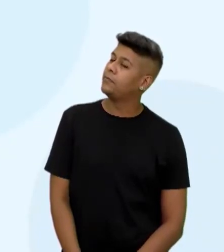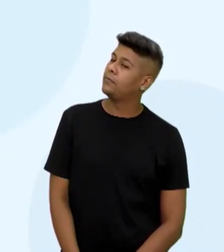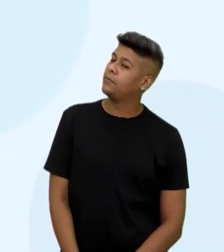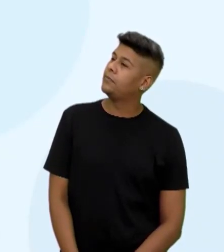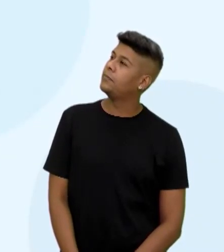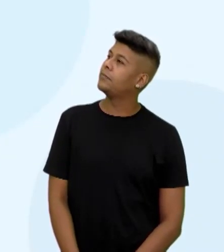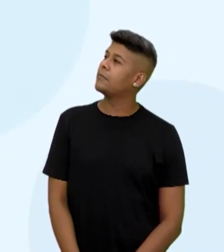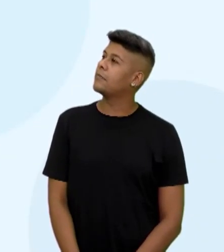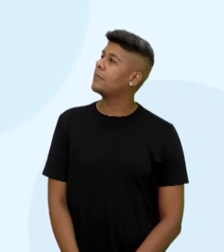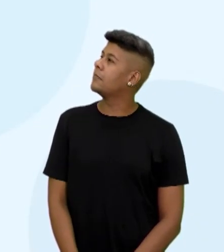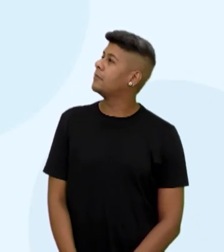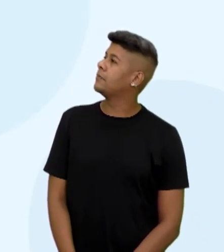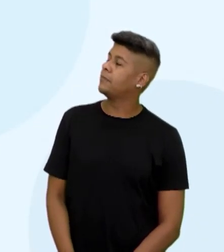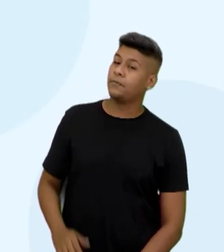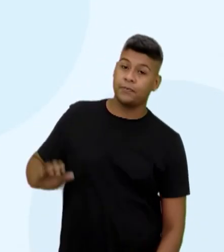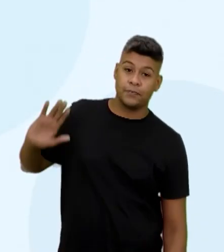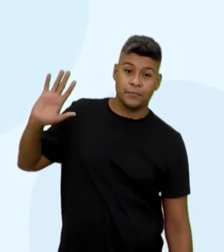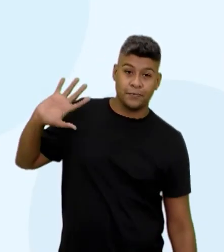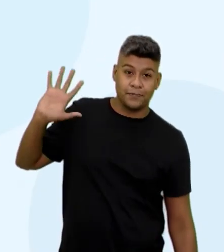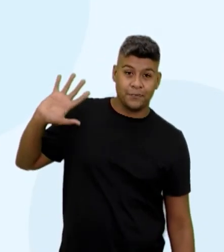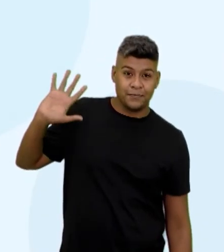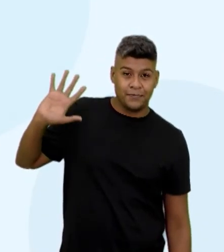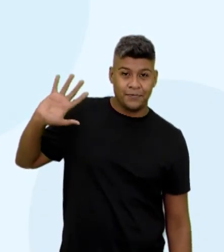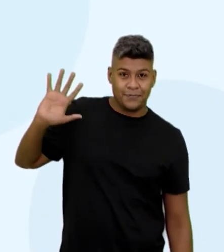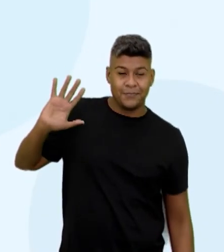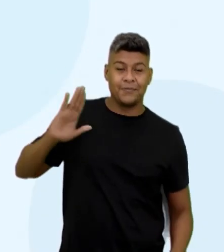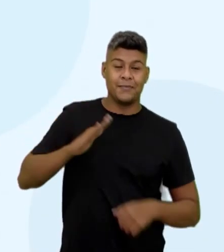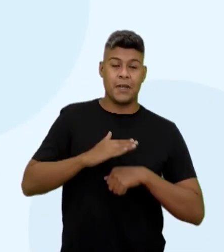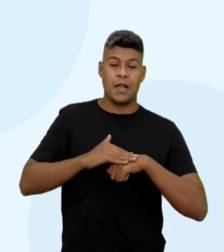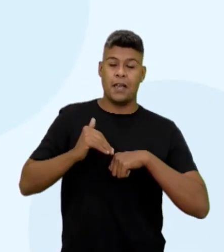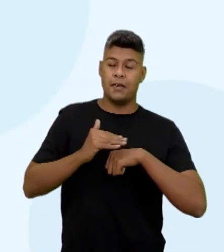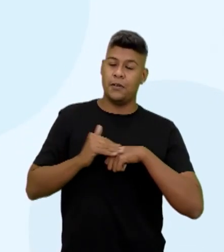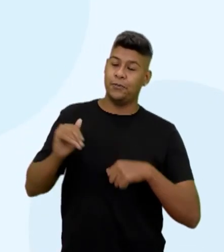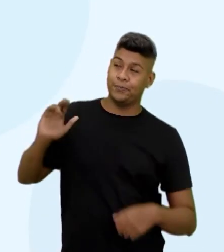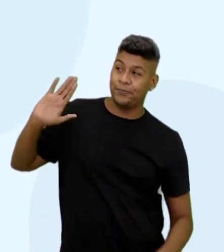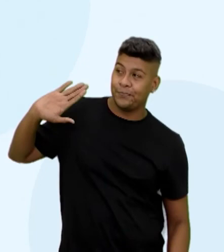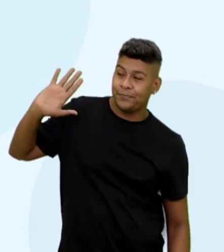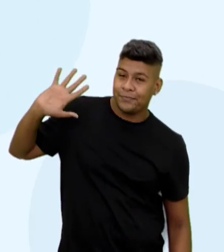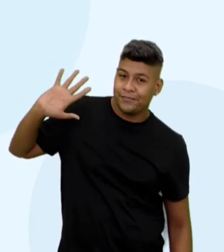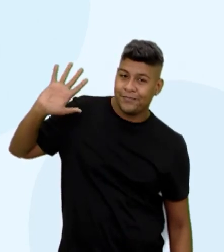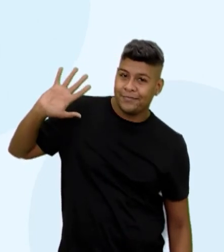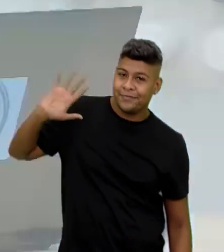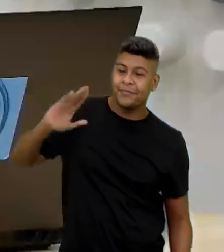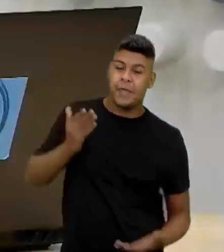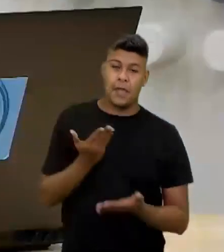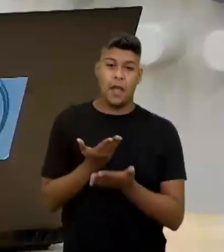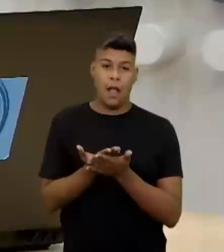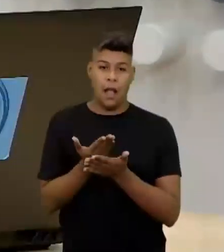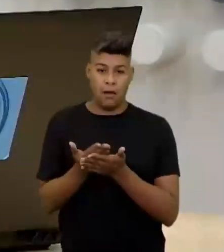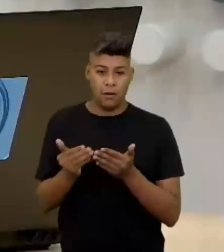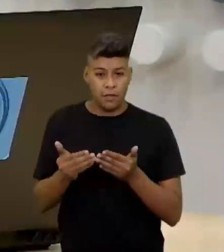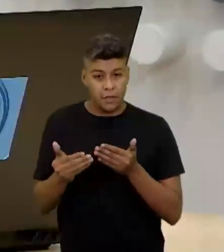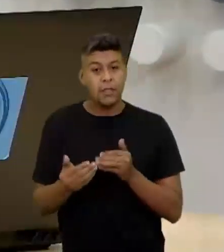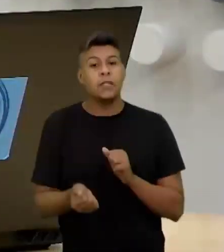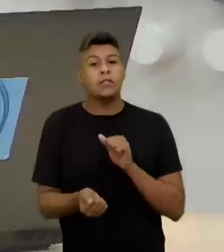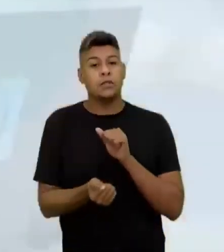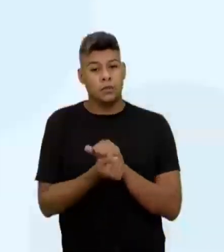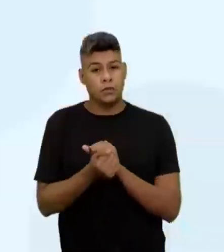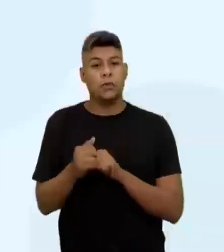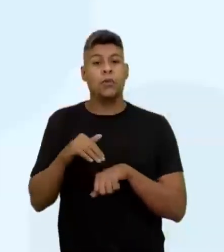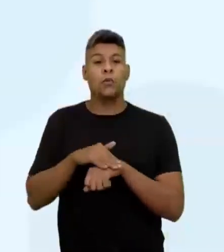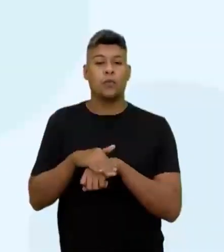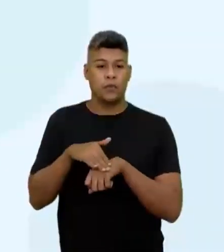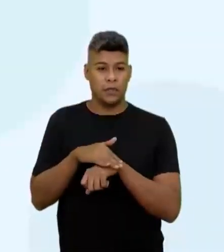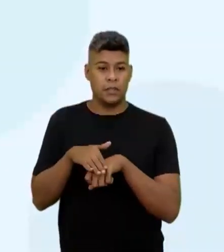Estudante e vou me despedindo de vocês com todo carinho desse mundo na próxima aula estaremos juntos